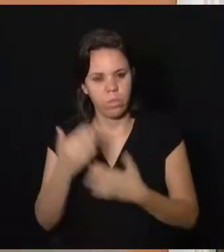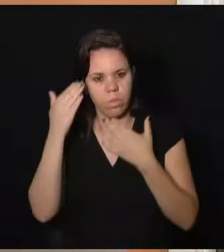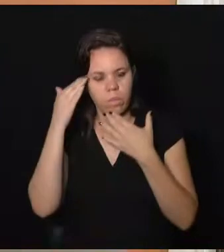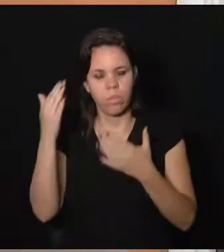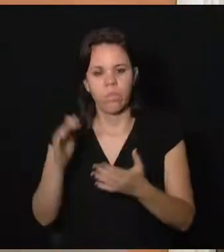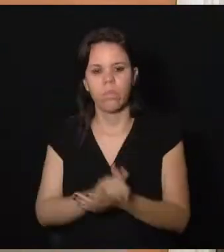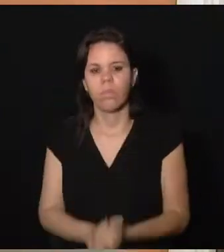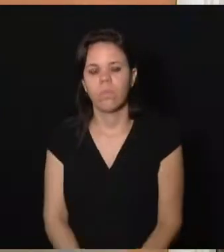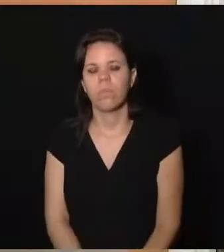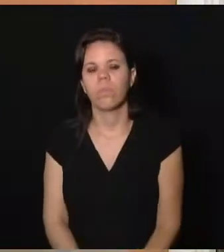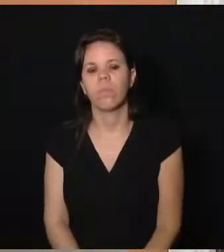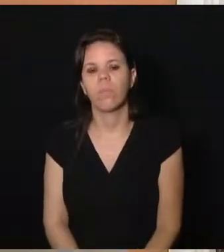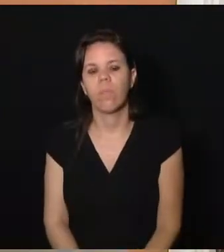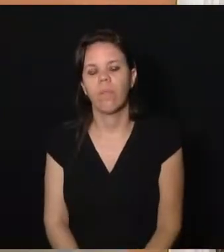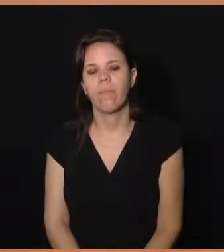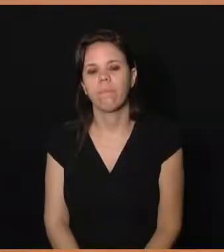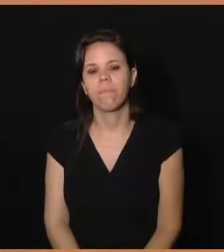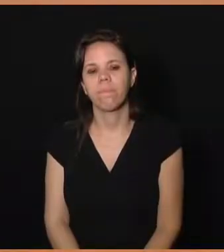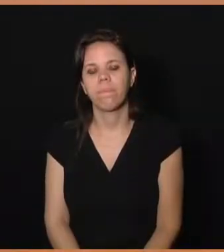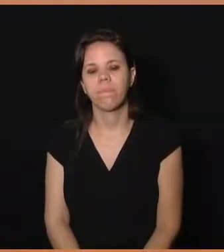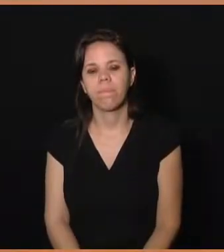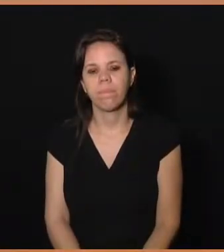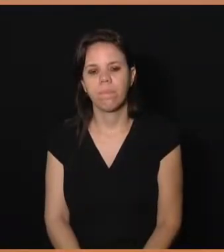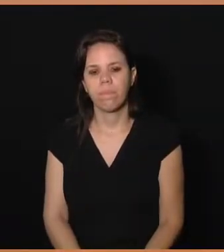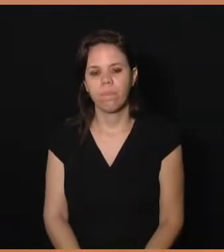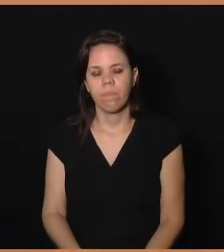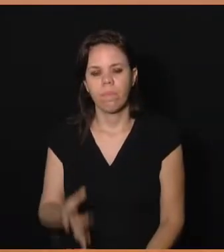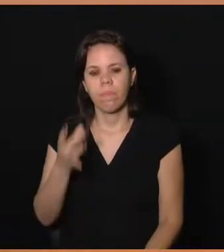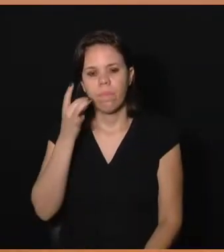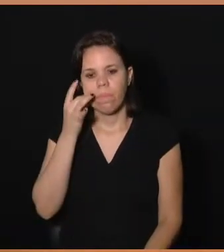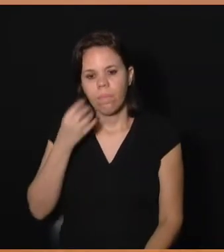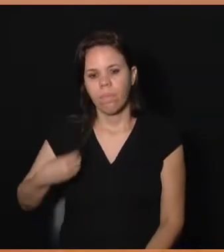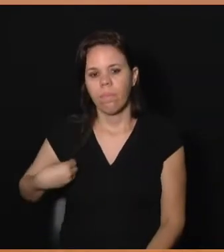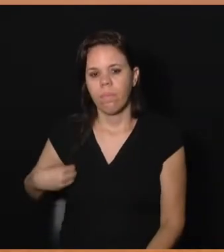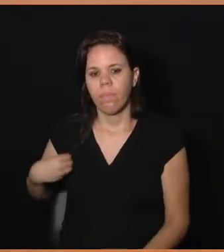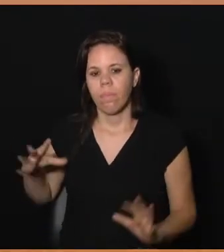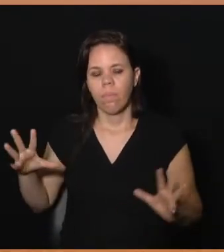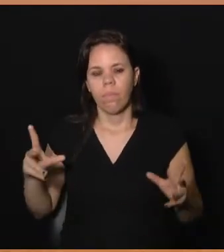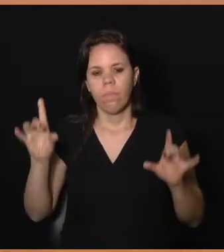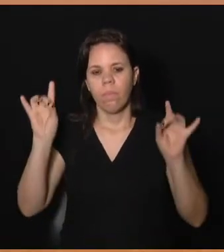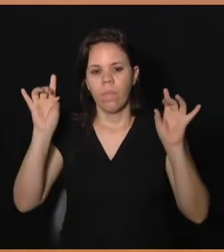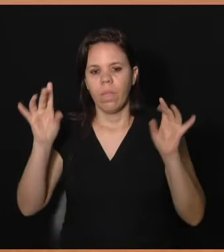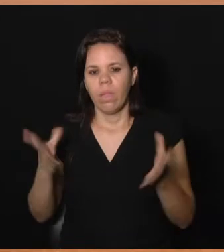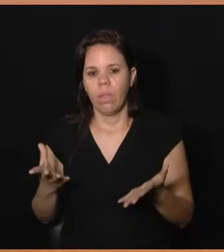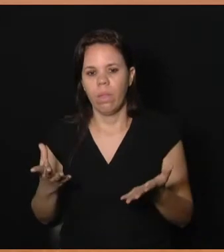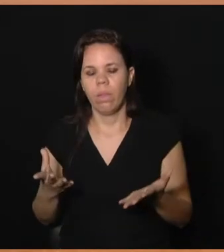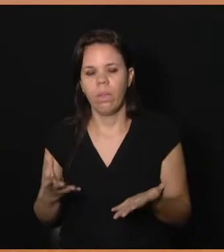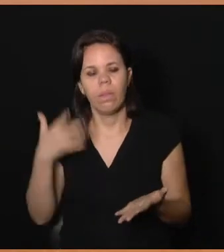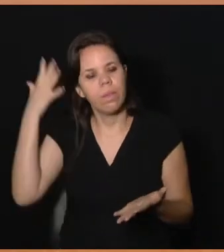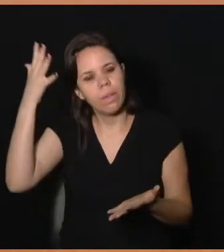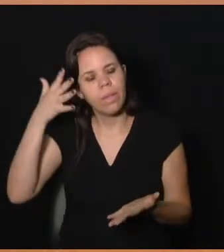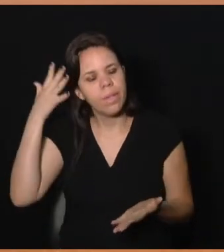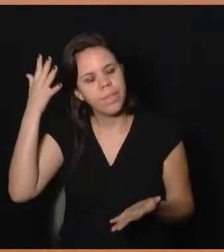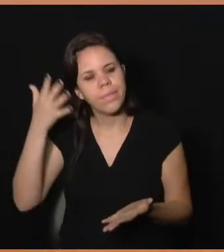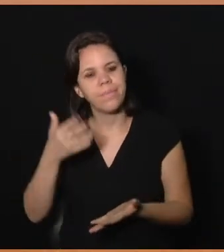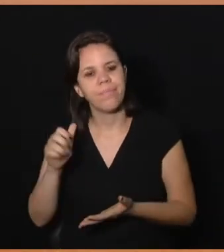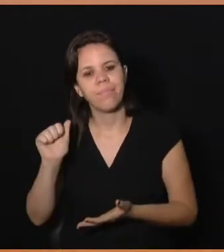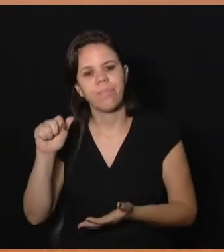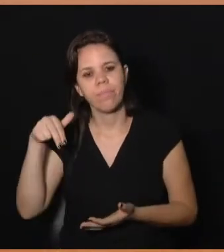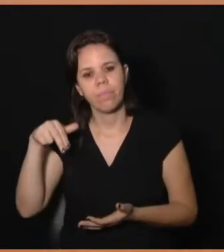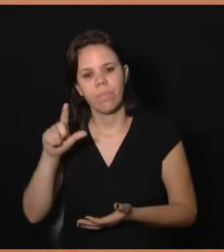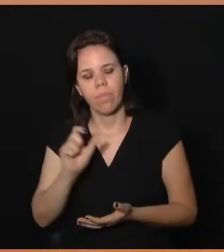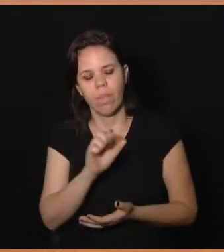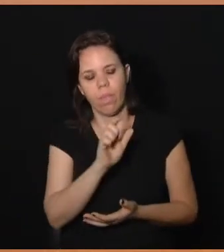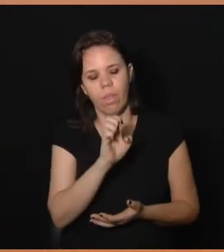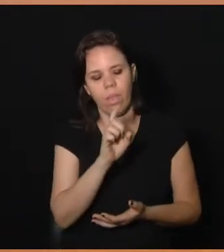Agradecer mais uma vez a presença de todos, em especial o nosso palestrante, o Alan, o